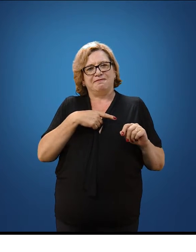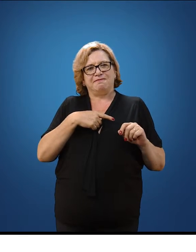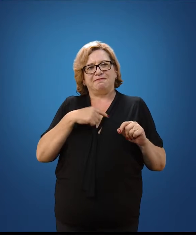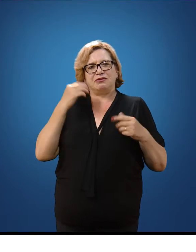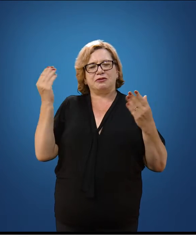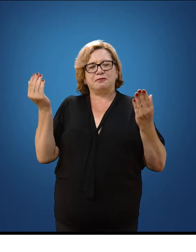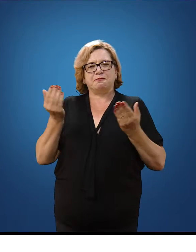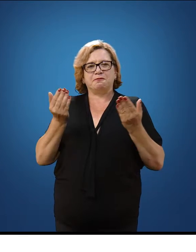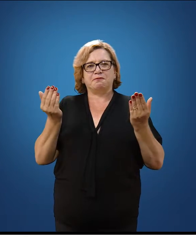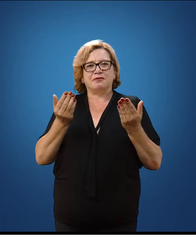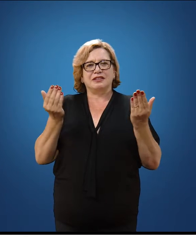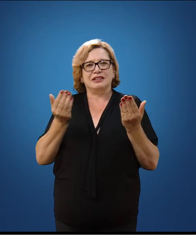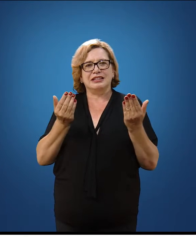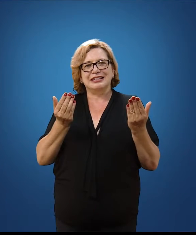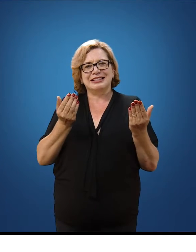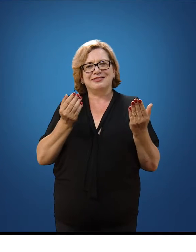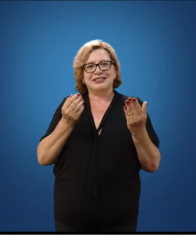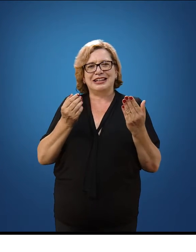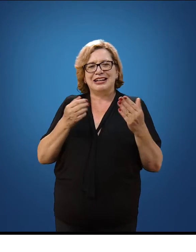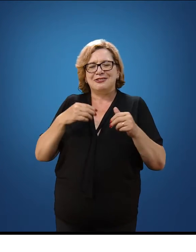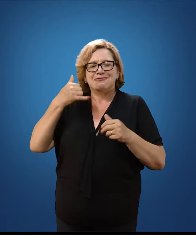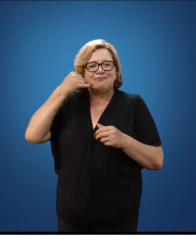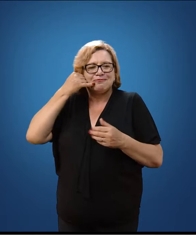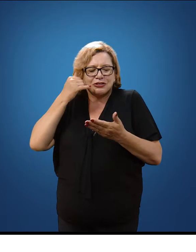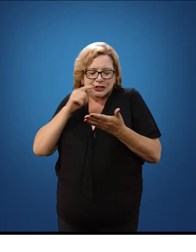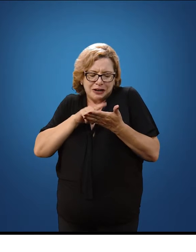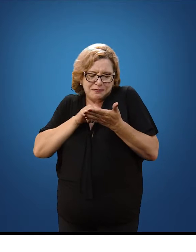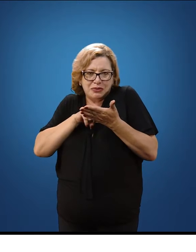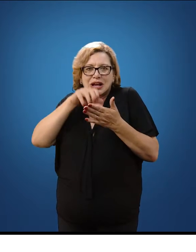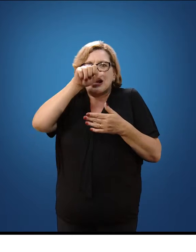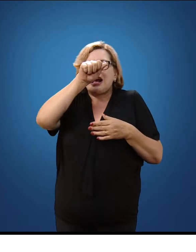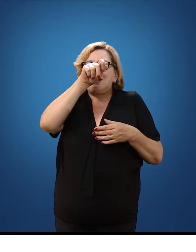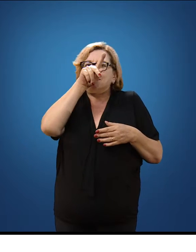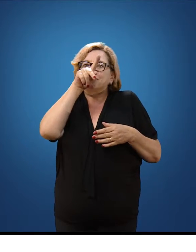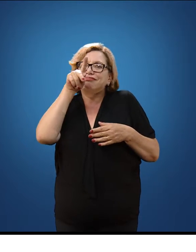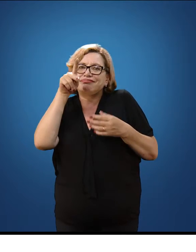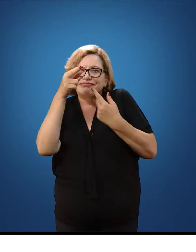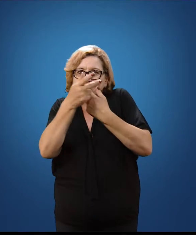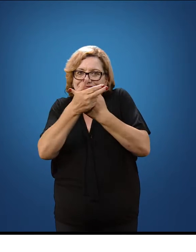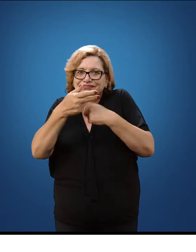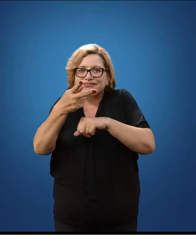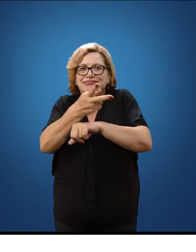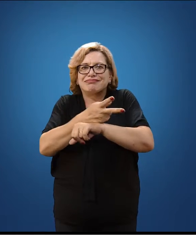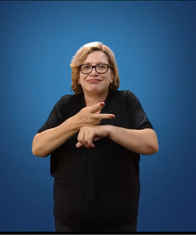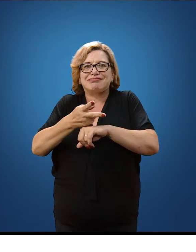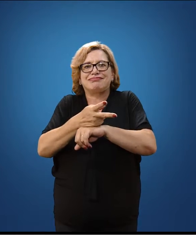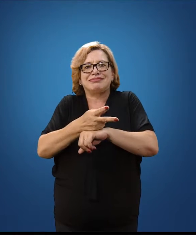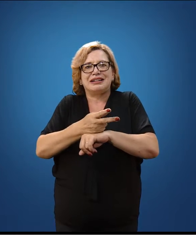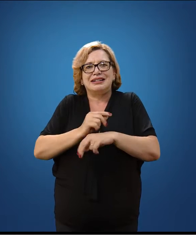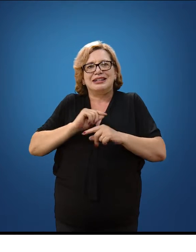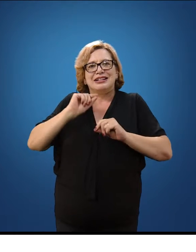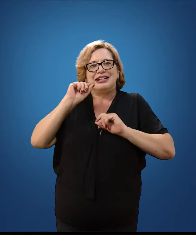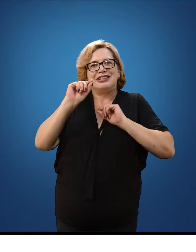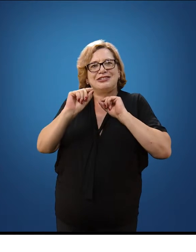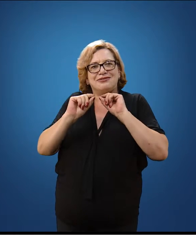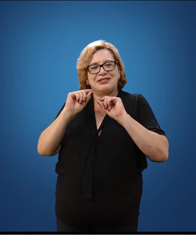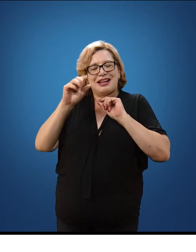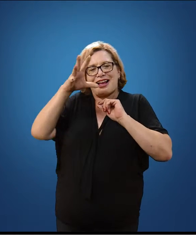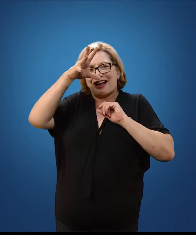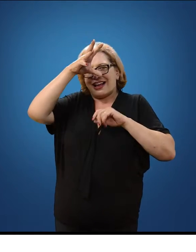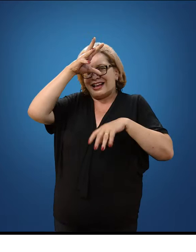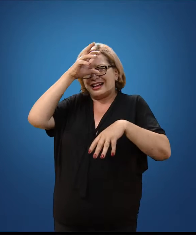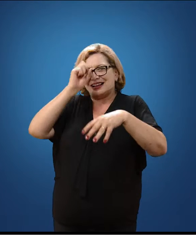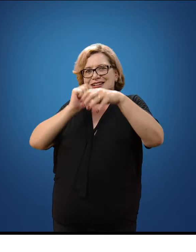Então, hoje em dia, você procura no seu próprio celular por aplicativos que estão atualizados, que são novos, e aí, claro, você aprender